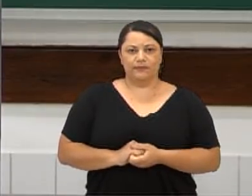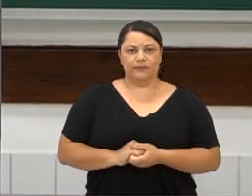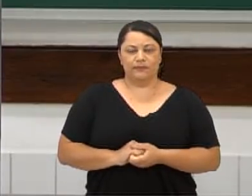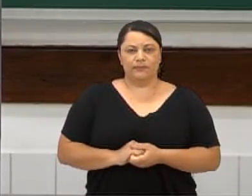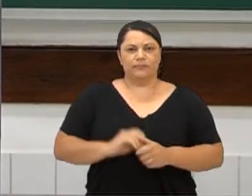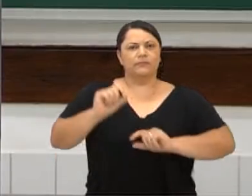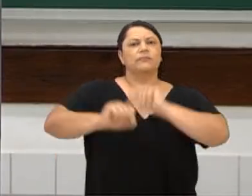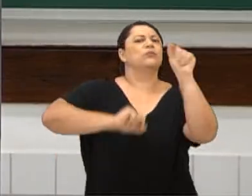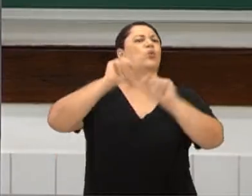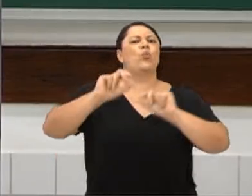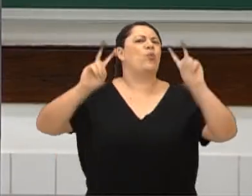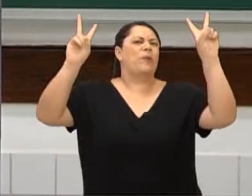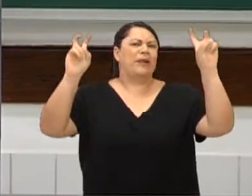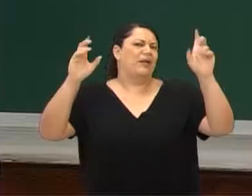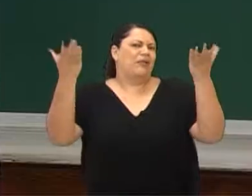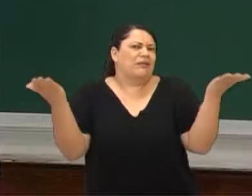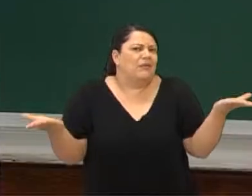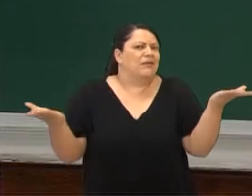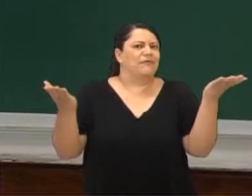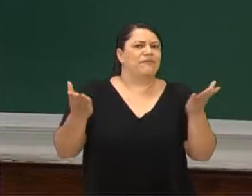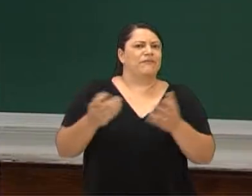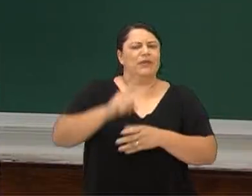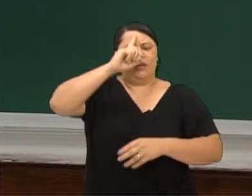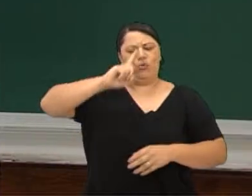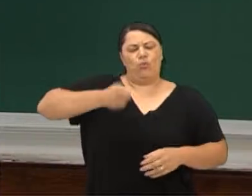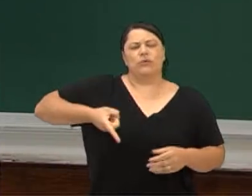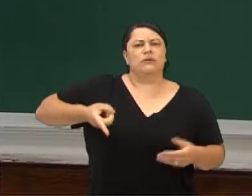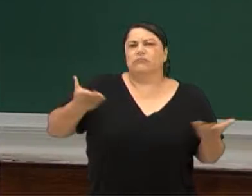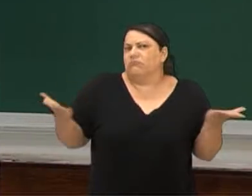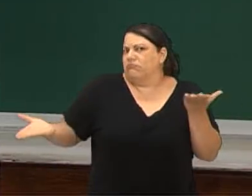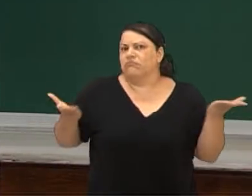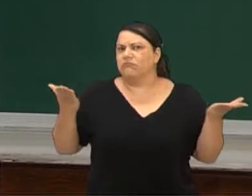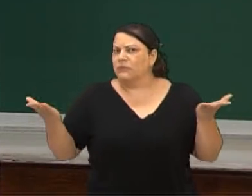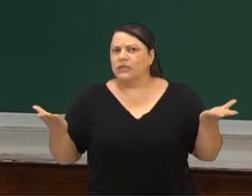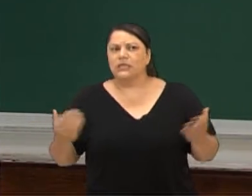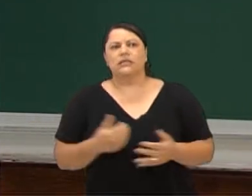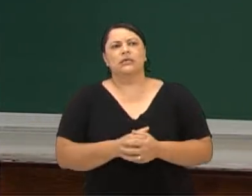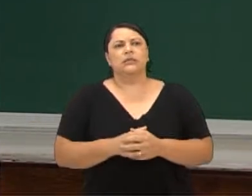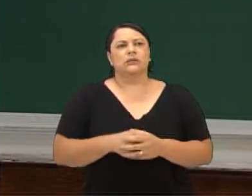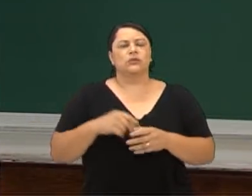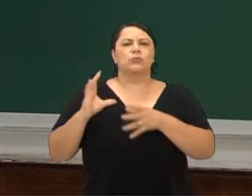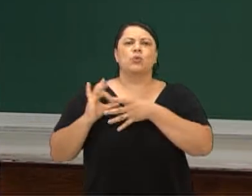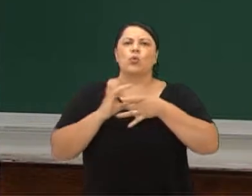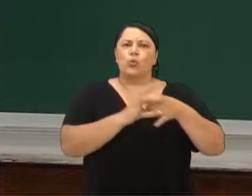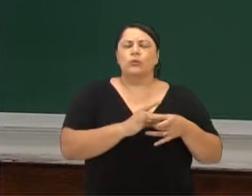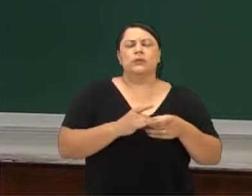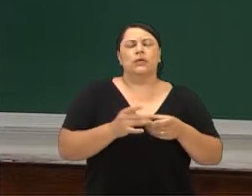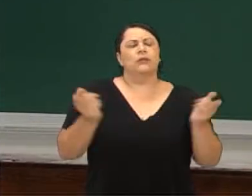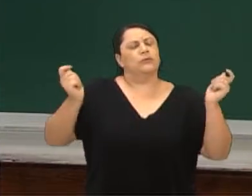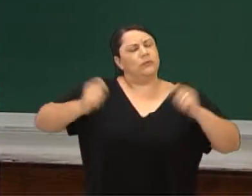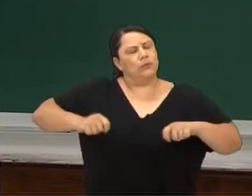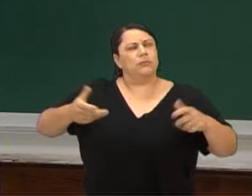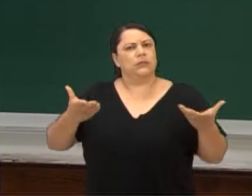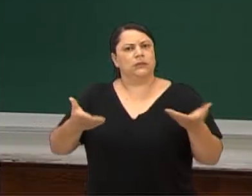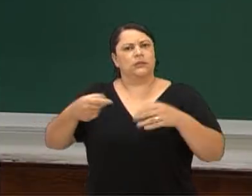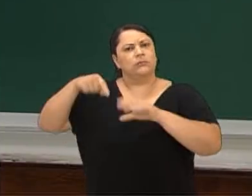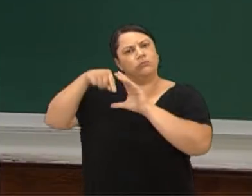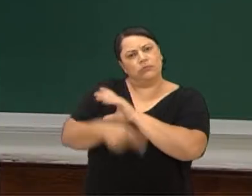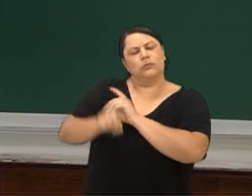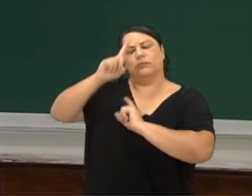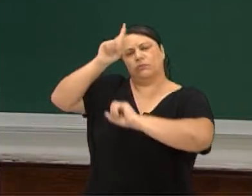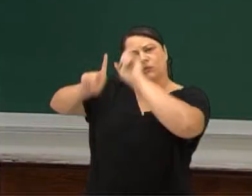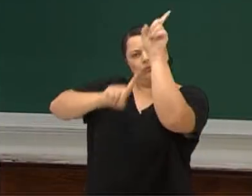O que isso tem a ver com o imperialismo, tá? E aqui a gente precisa trabalhar, nós vamos aprofundar essa